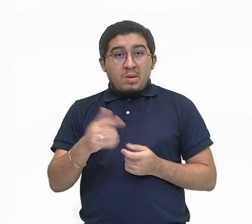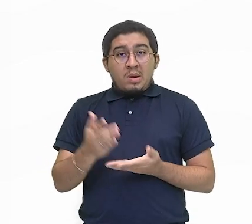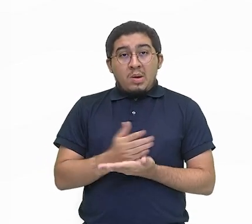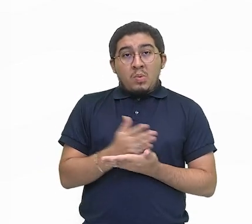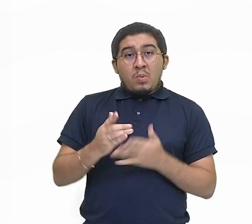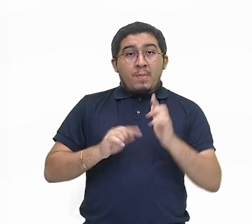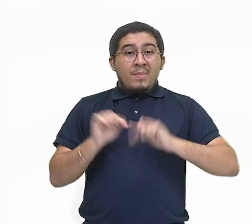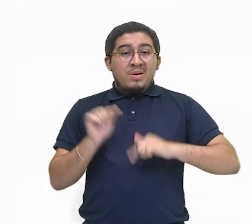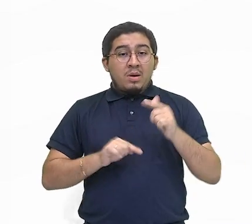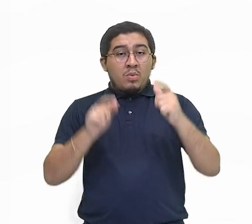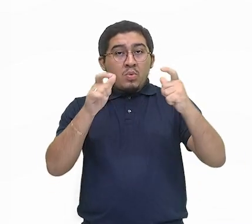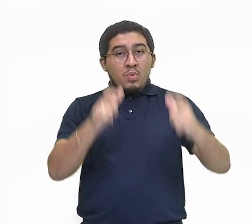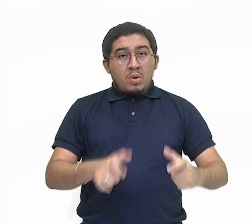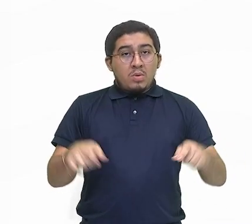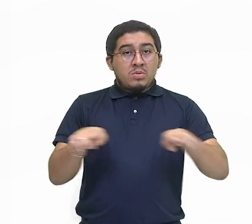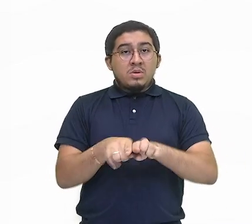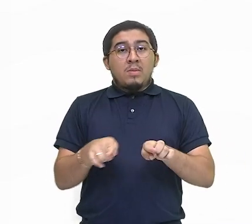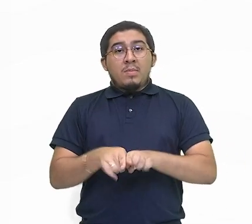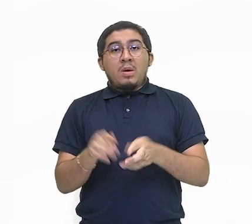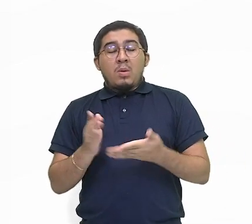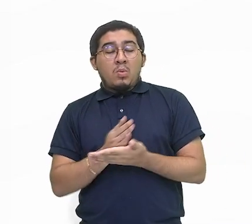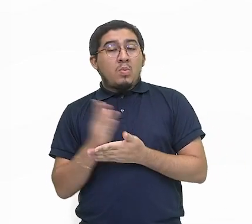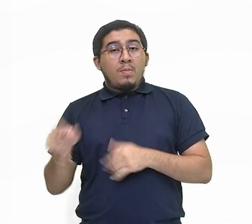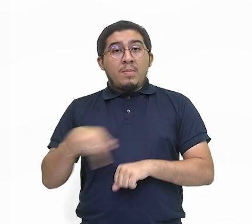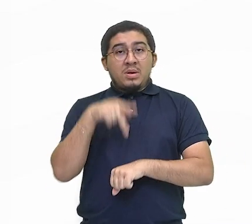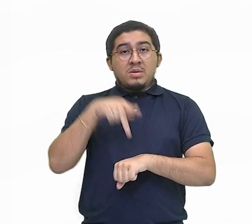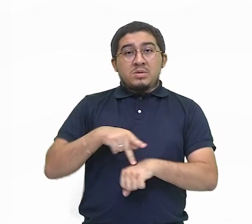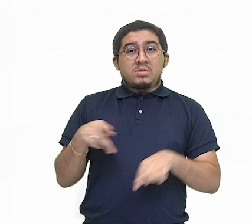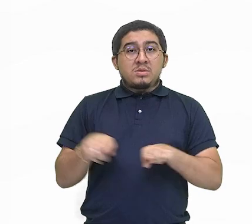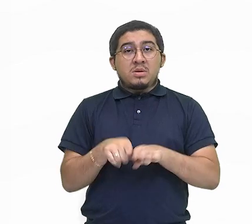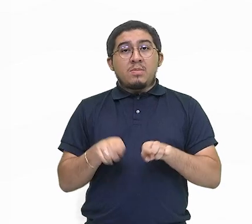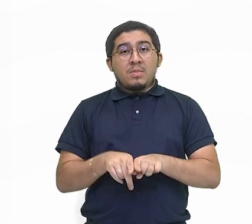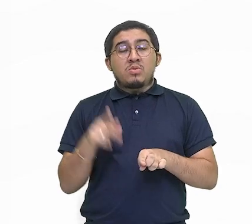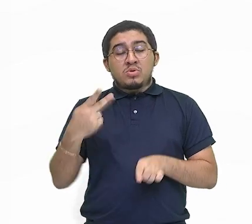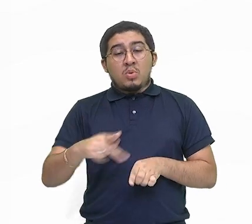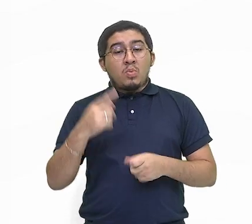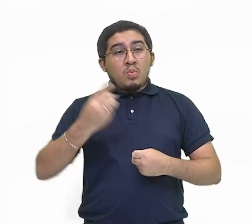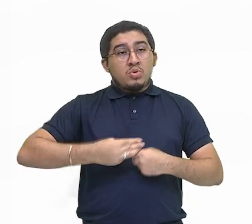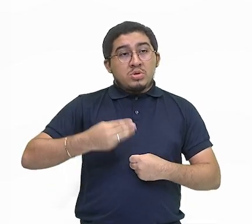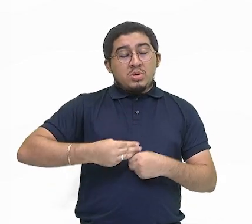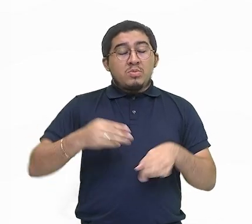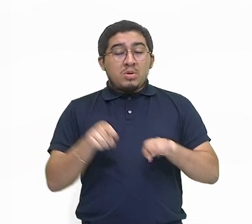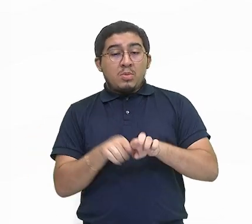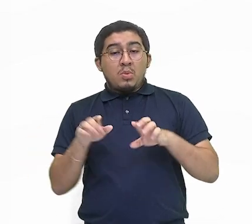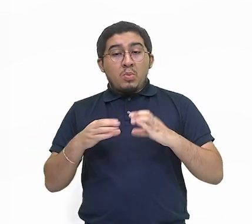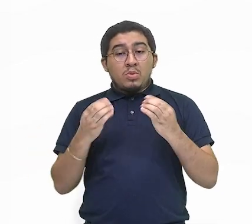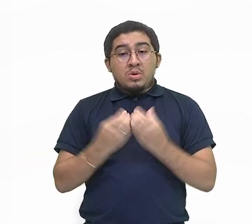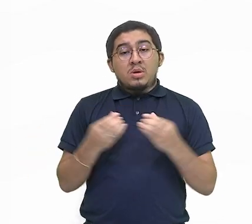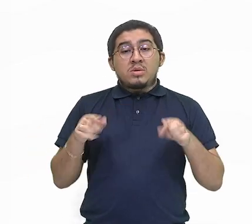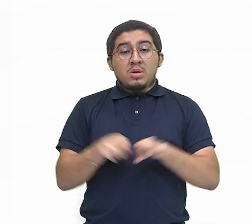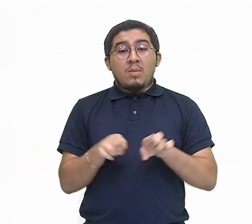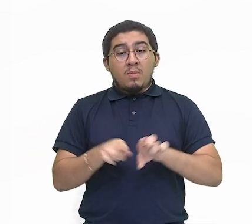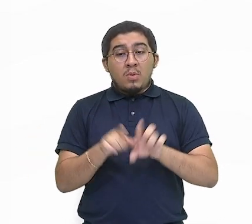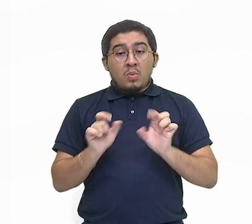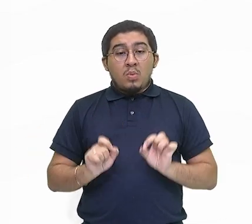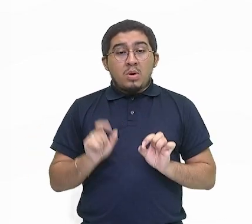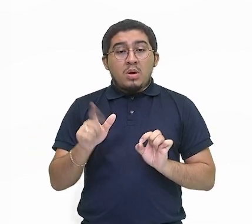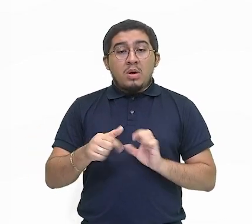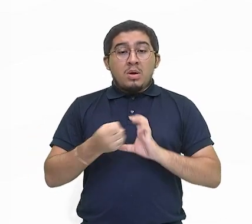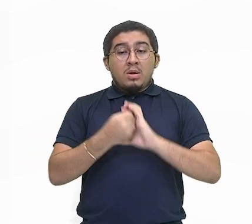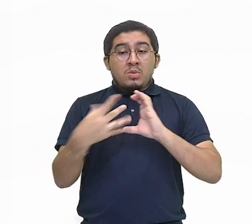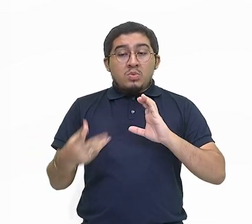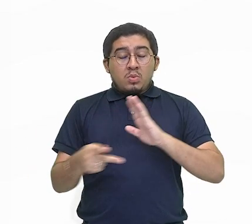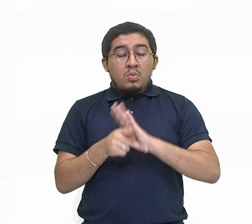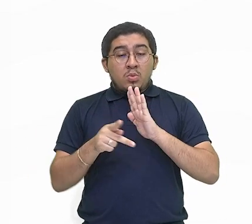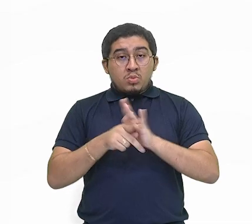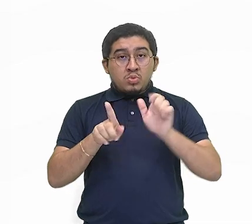determinado local, um determinado país, o seu município, a sua comunidade, através das